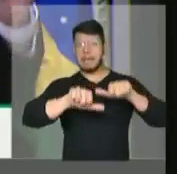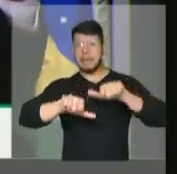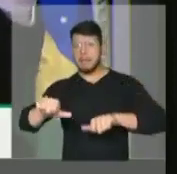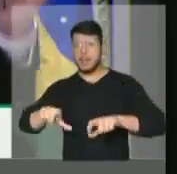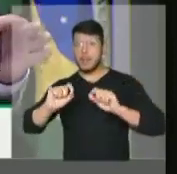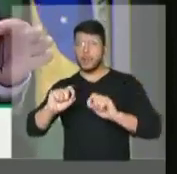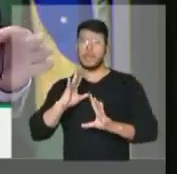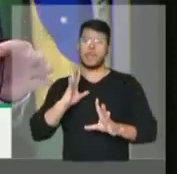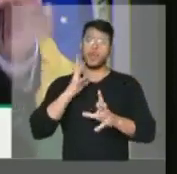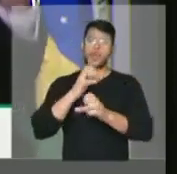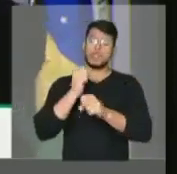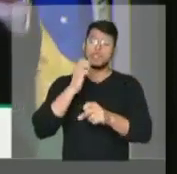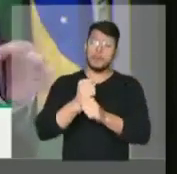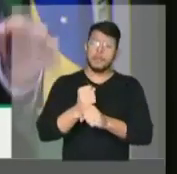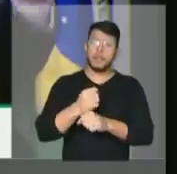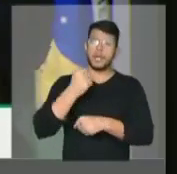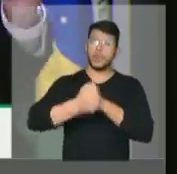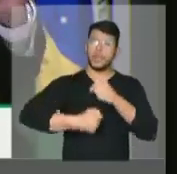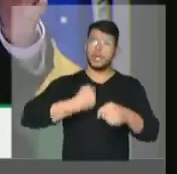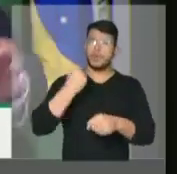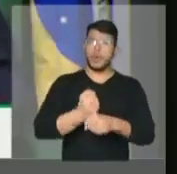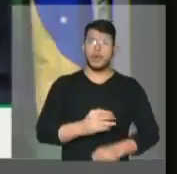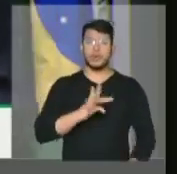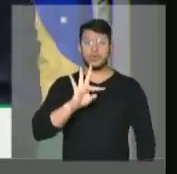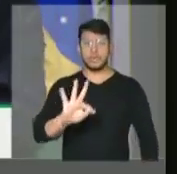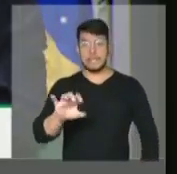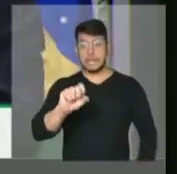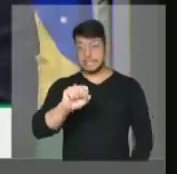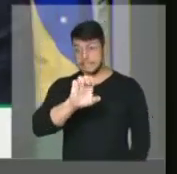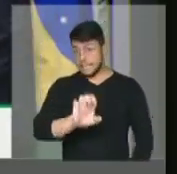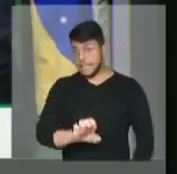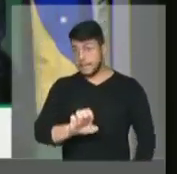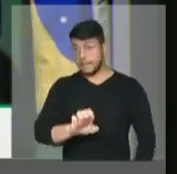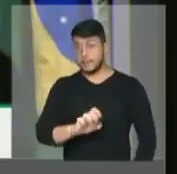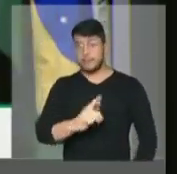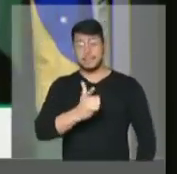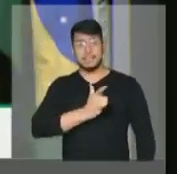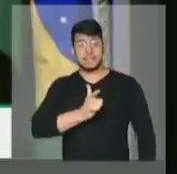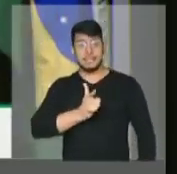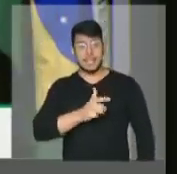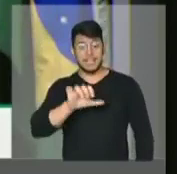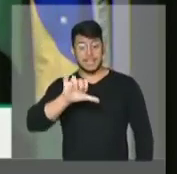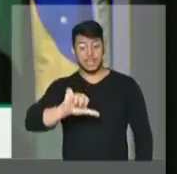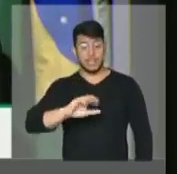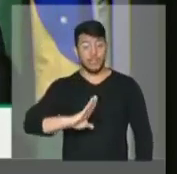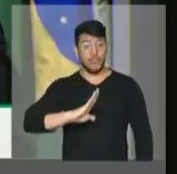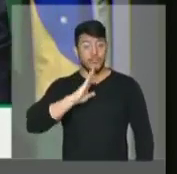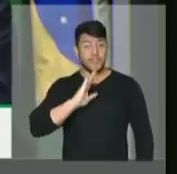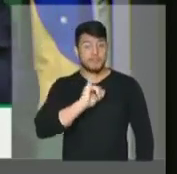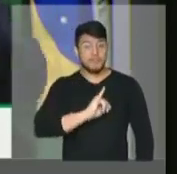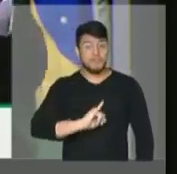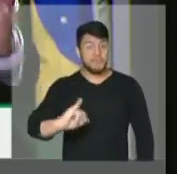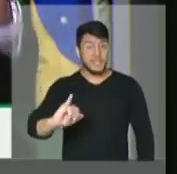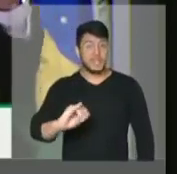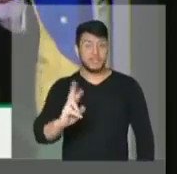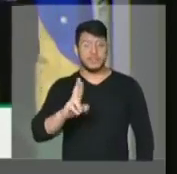orçamento anual do Tribunal Superior Eleitoral, que é de 9